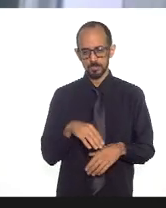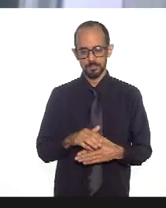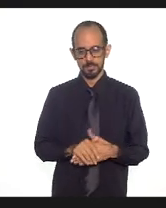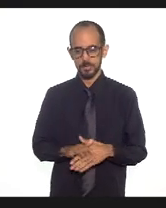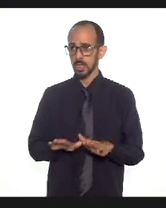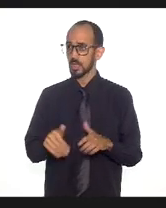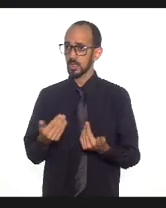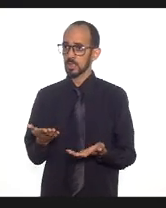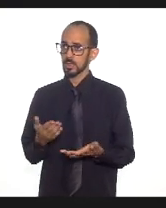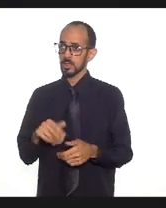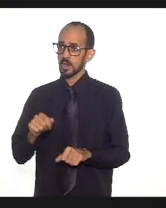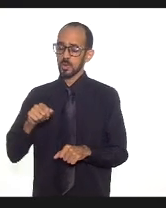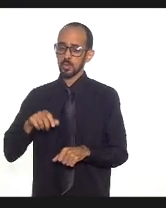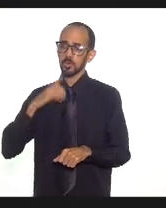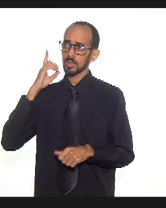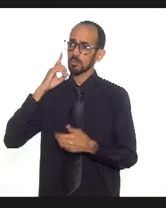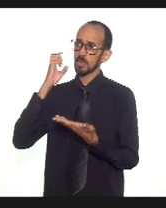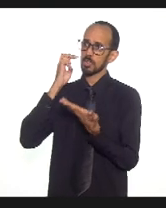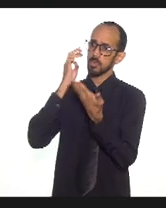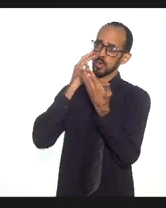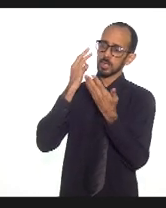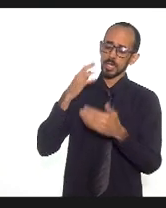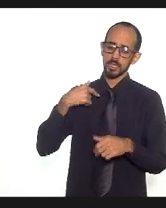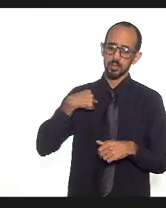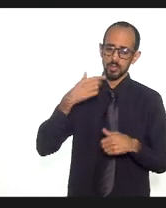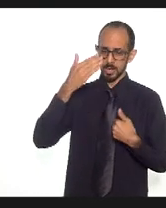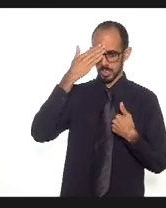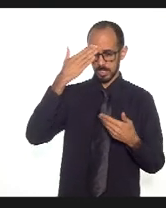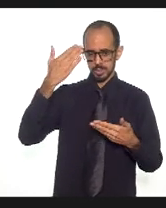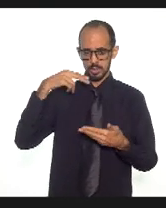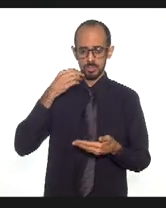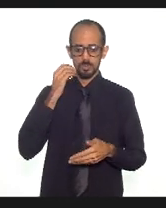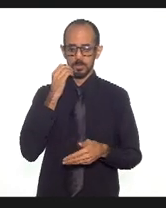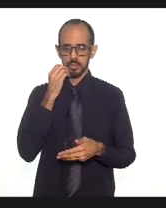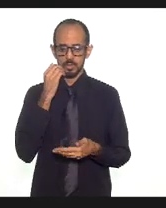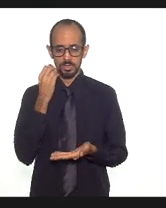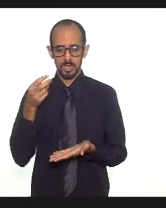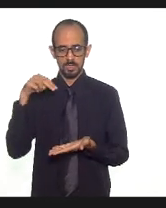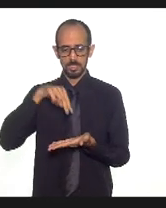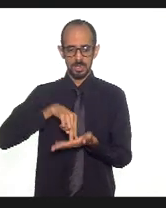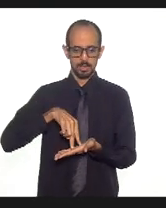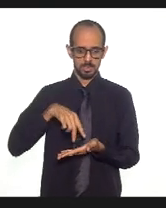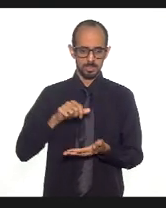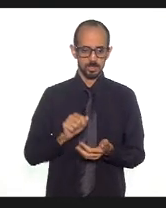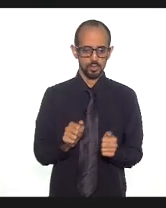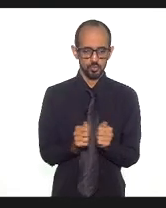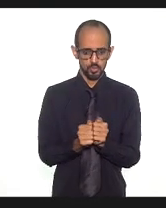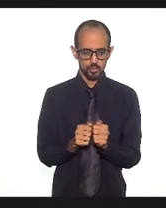Então, deputado Valdec, agradeço aqui a oportunidade de estar participando dessa audiência pública. Né?